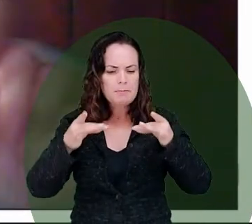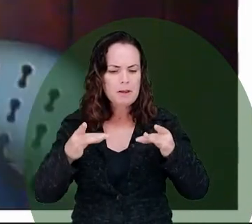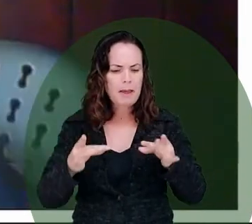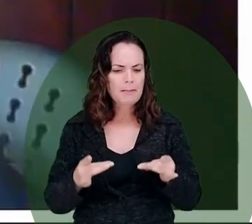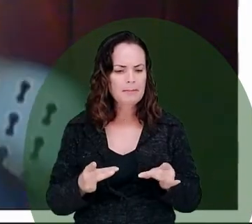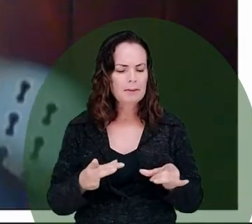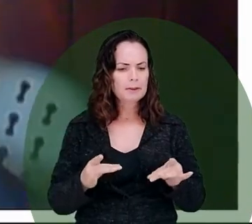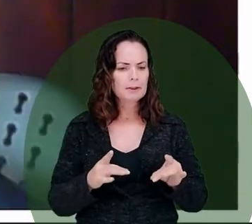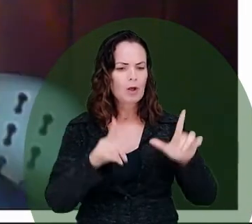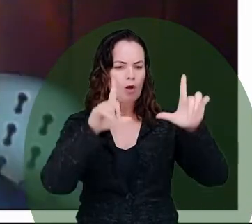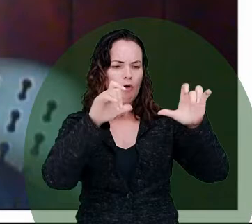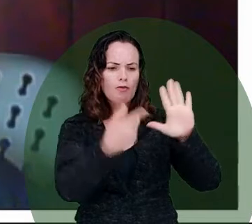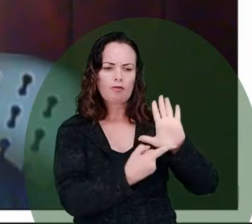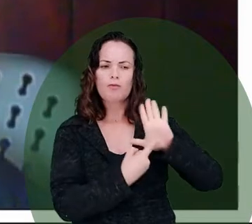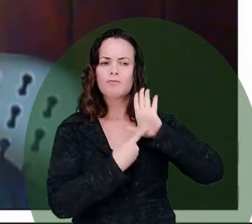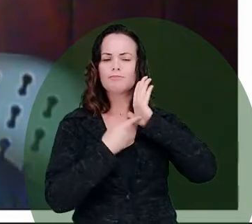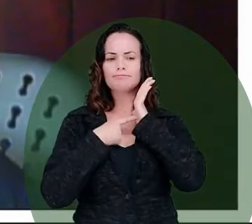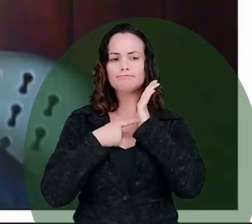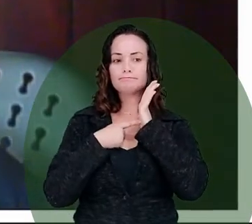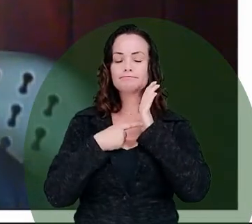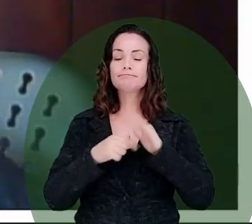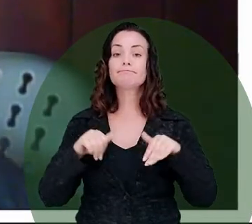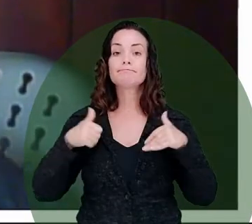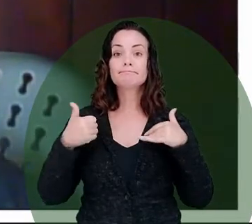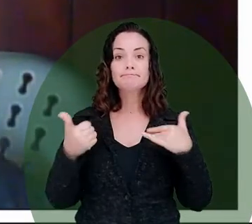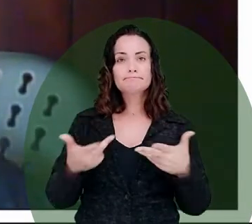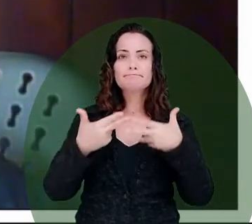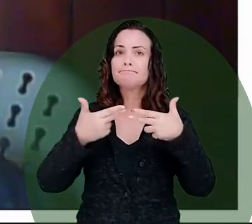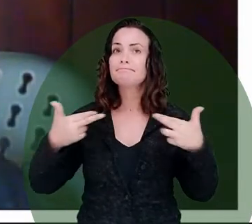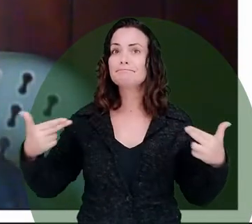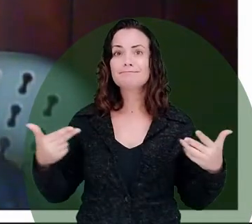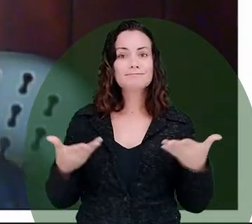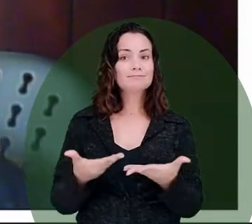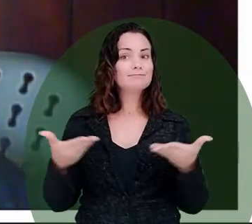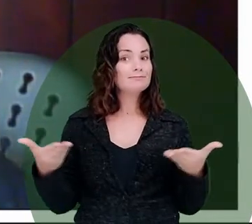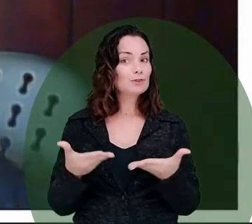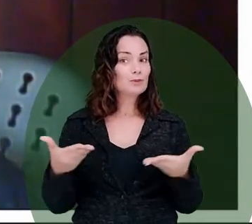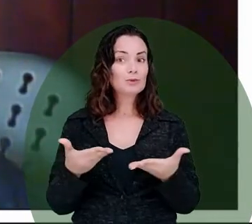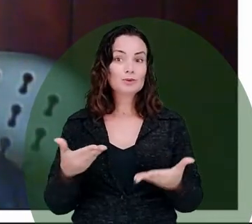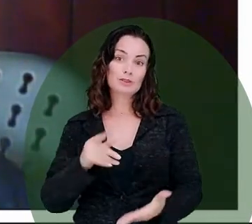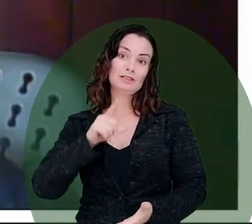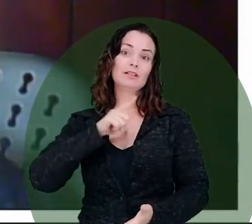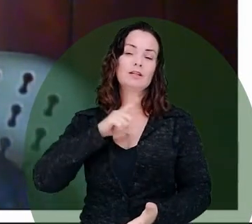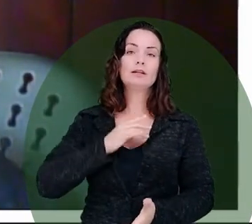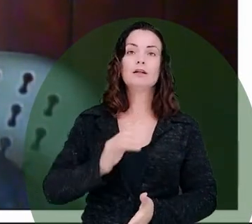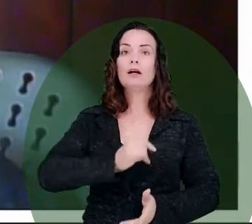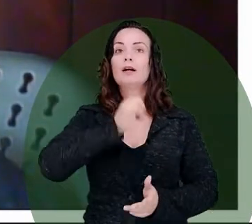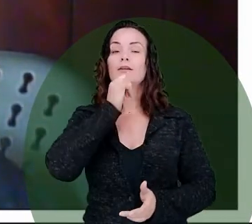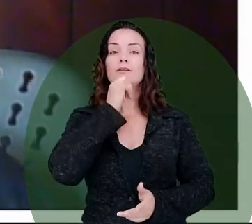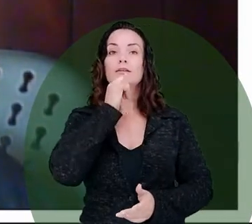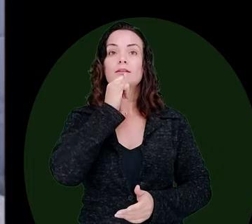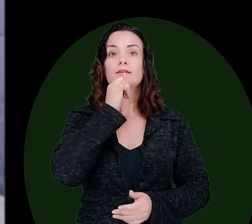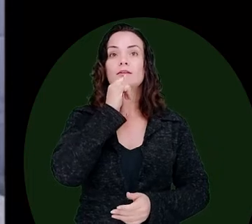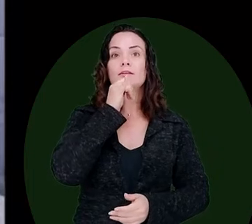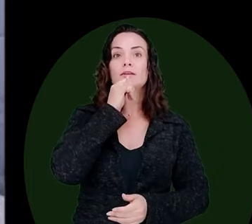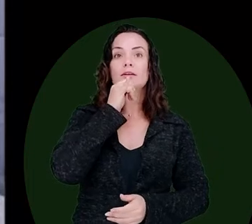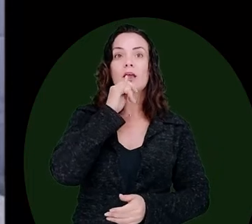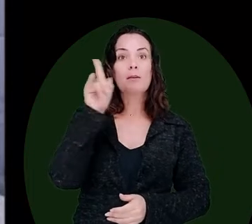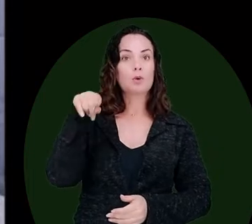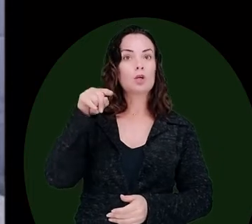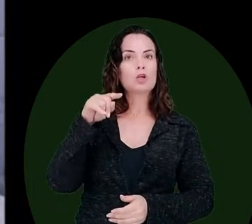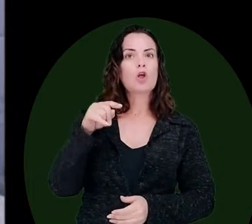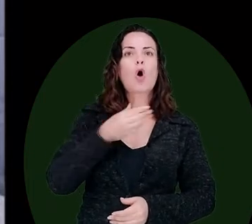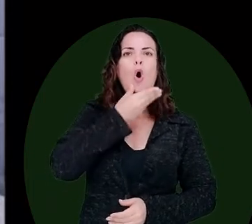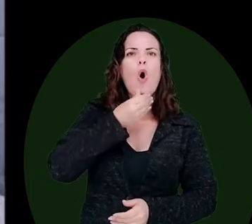fotos revelavam. Então, são coisas que hoje a gente tem, por exemplo, o